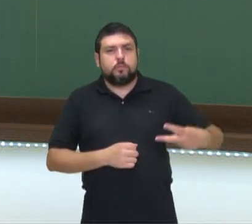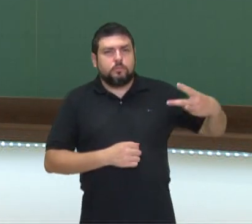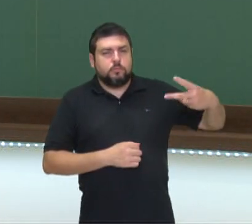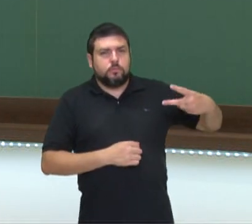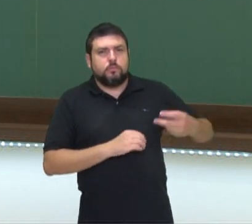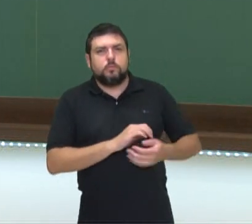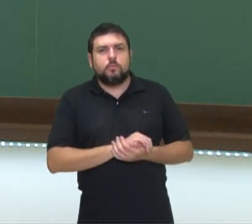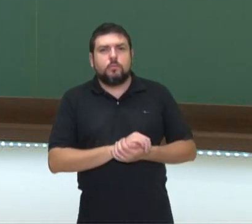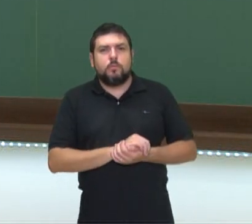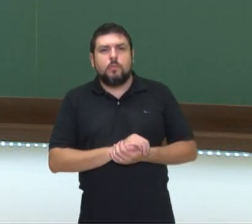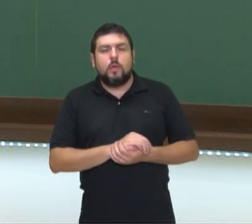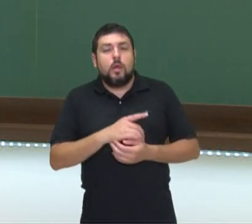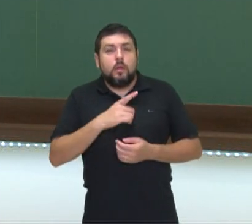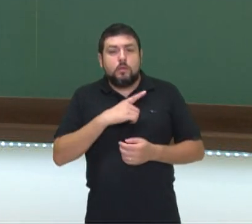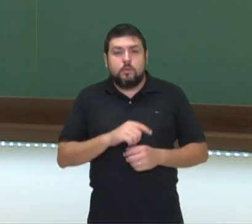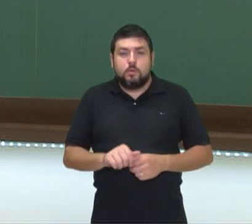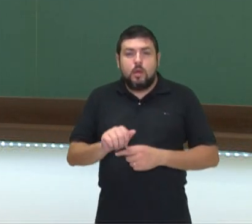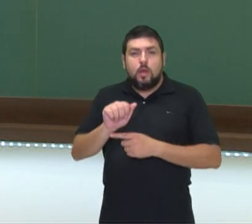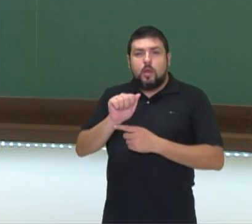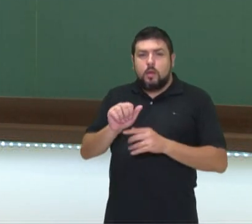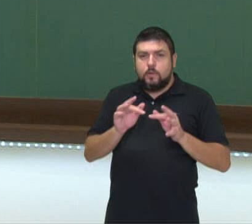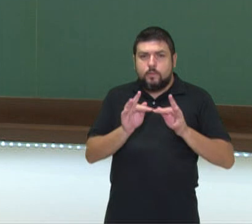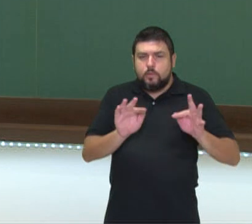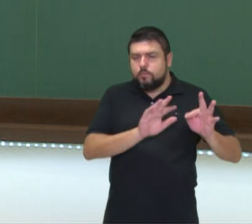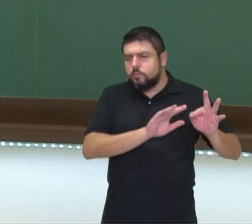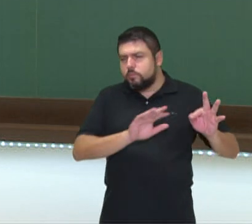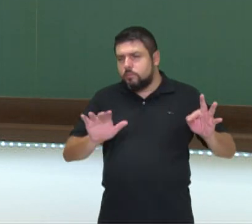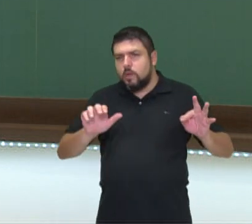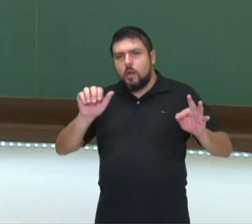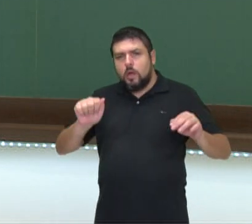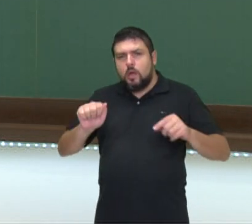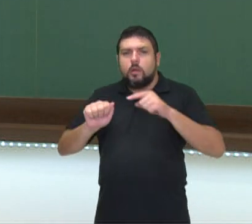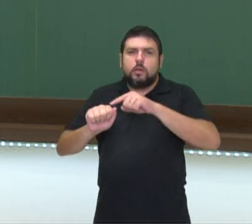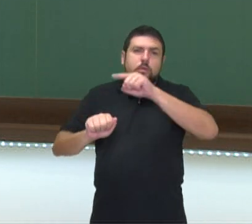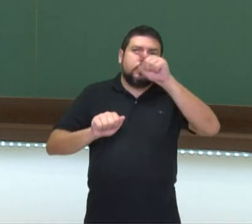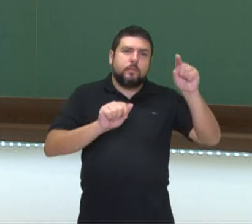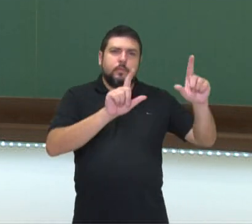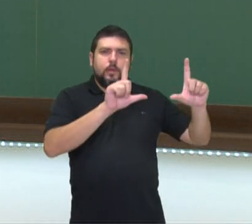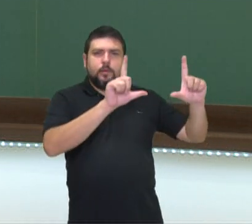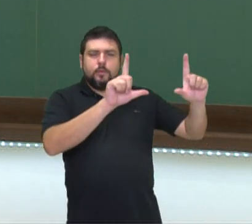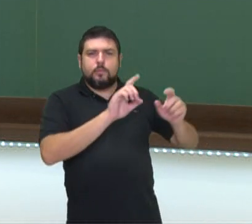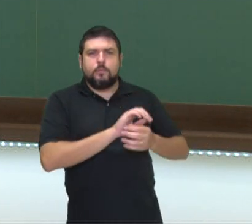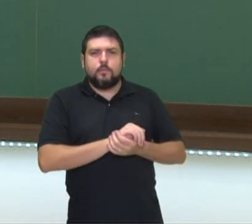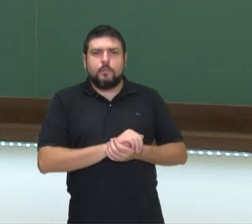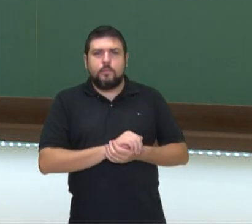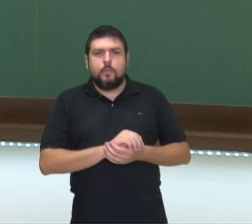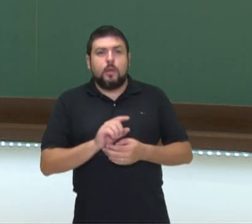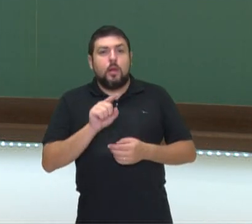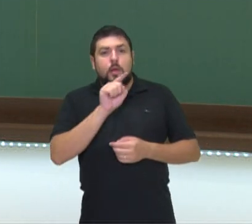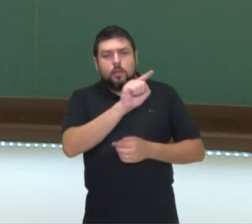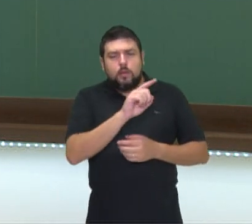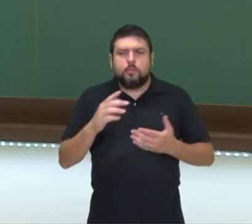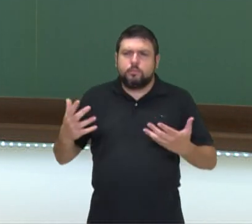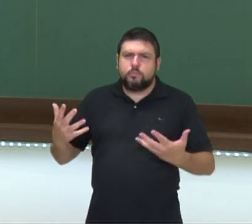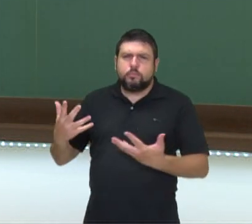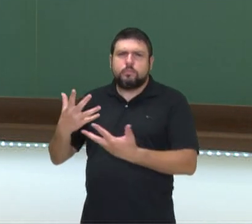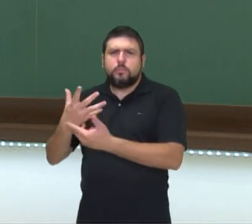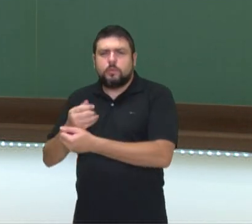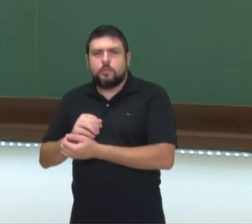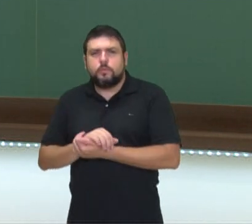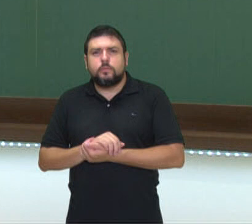a, para evitar a repetição da tela. A tela foi considerada extraordinária. Consideraram verbo nocional,